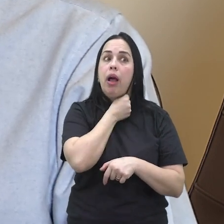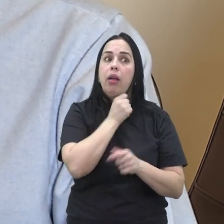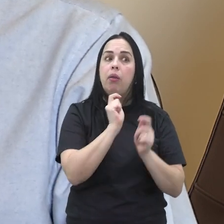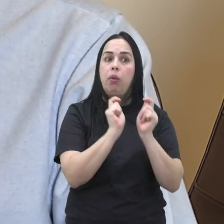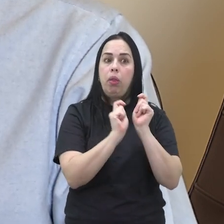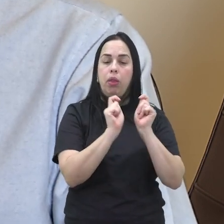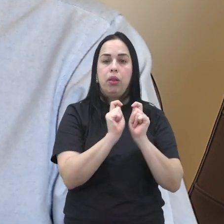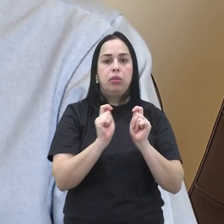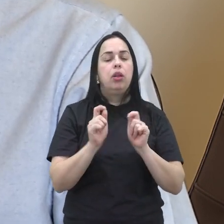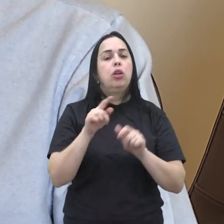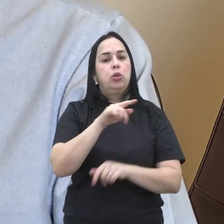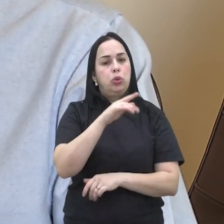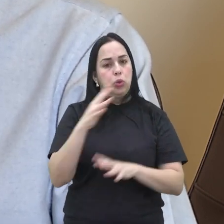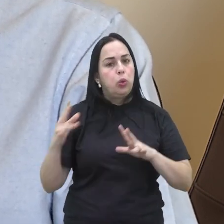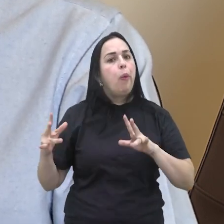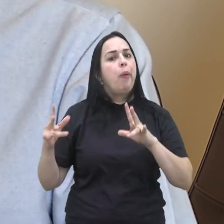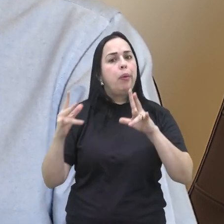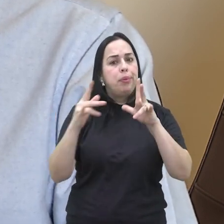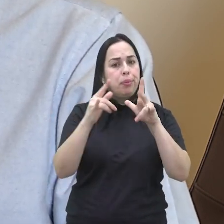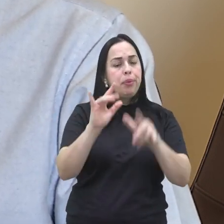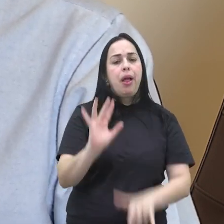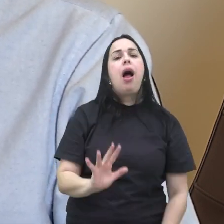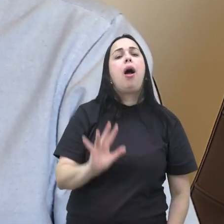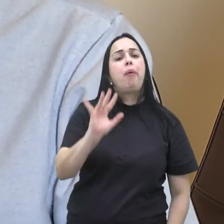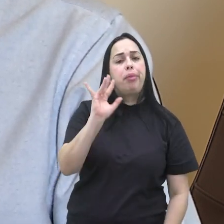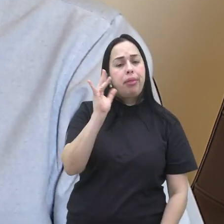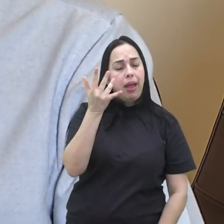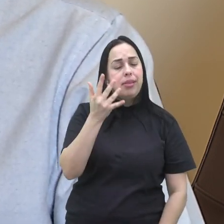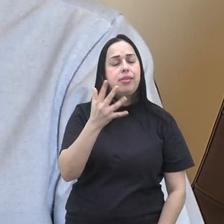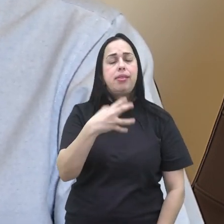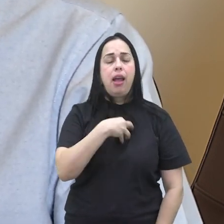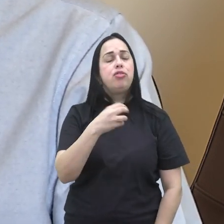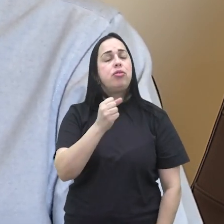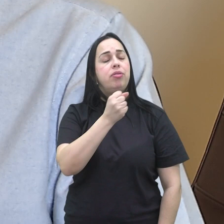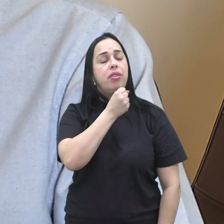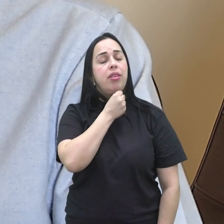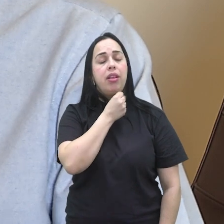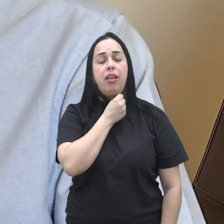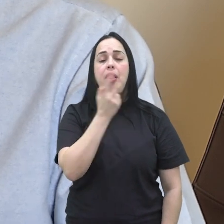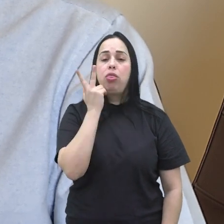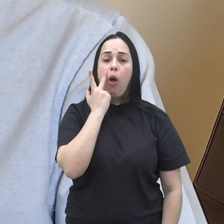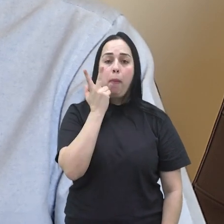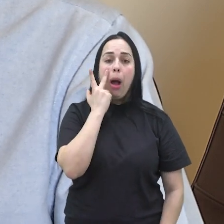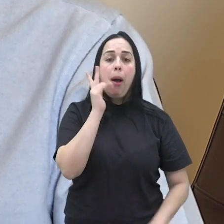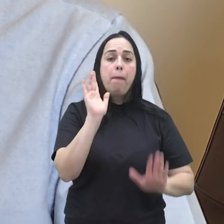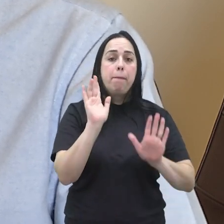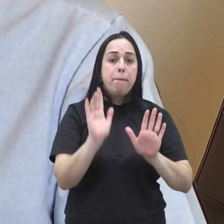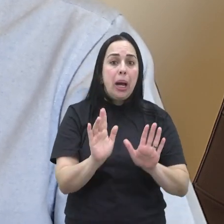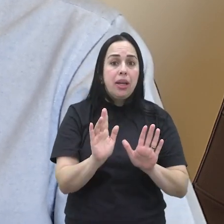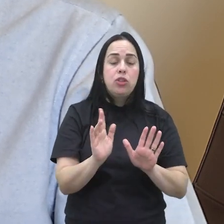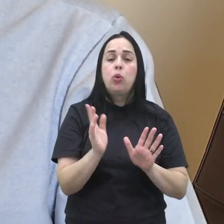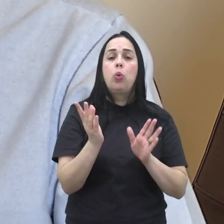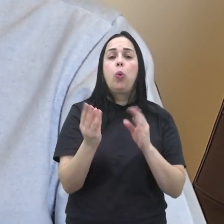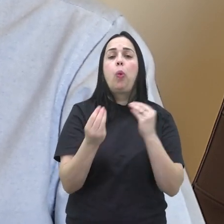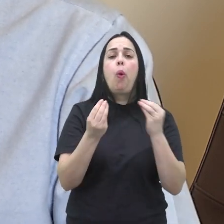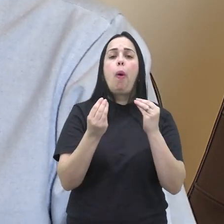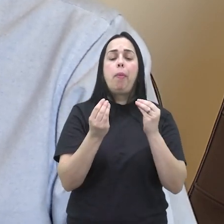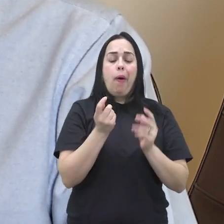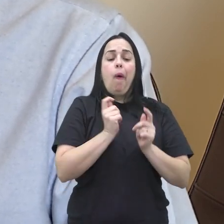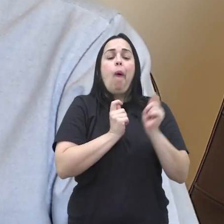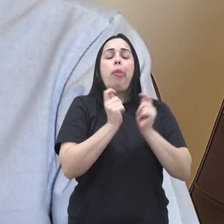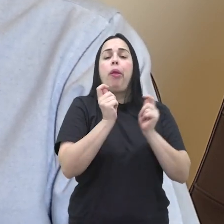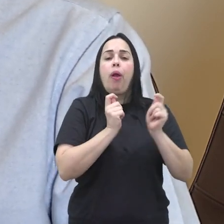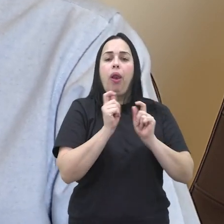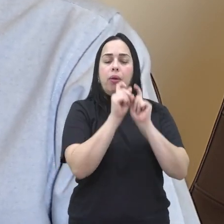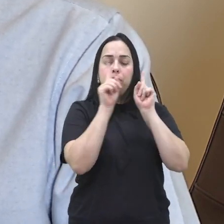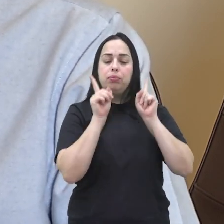do gerenciamento do estresse. Então, hoje, todos nós estamos ligados, né? A gente passa por estresse na nossa vida, no dia a